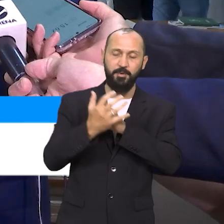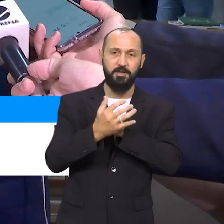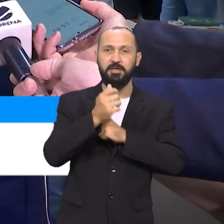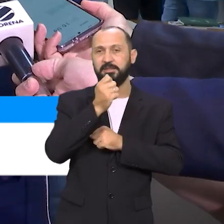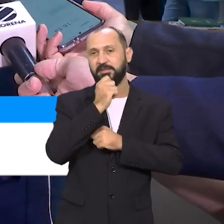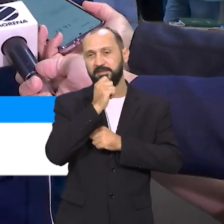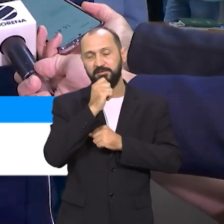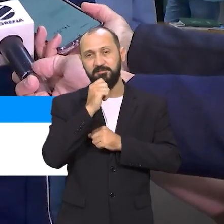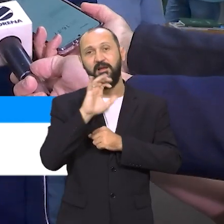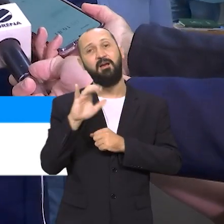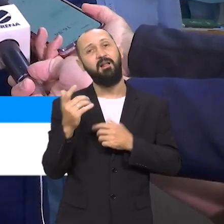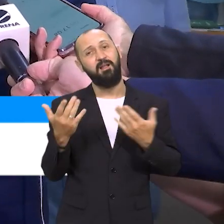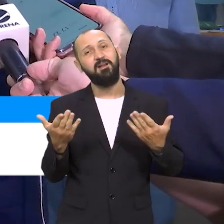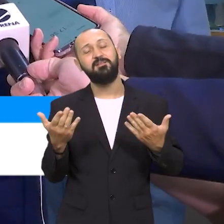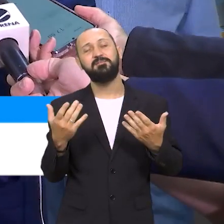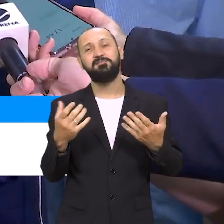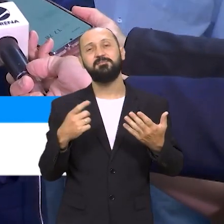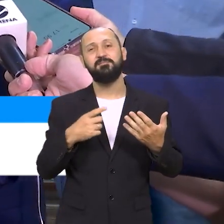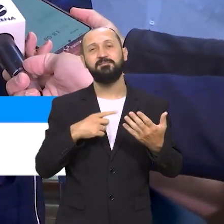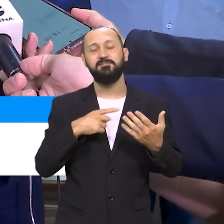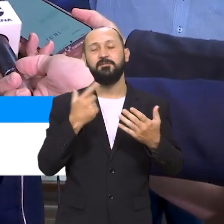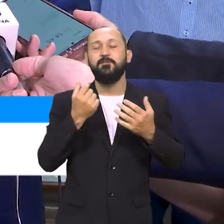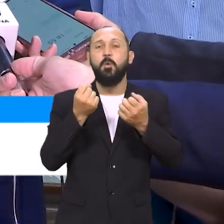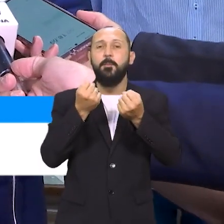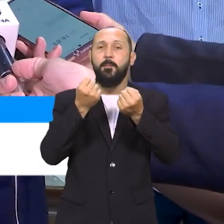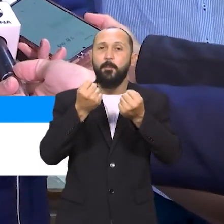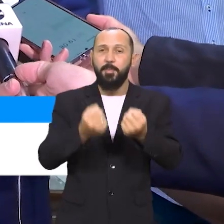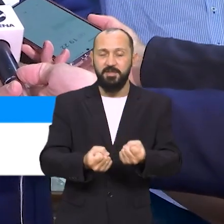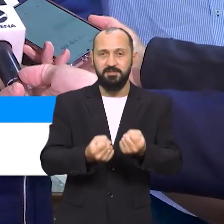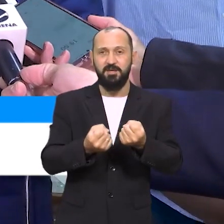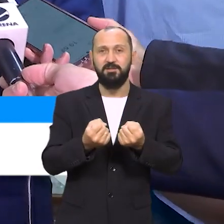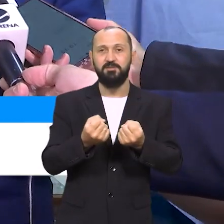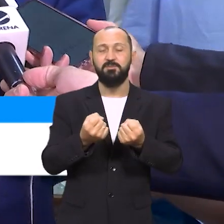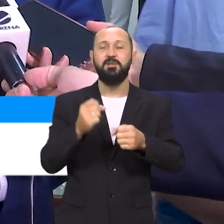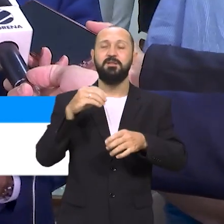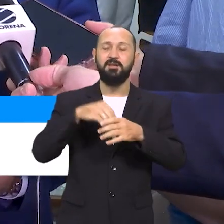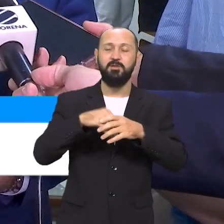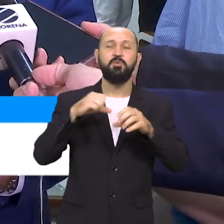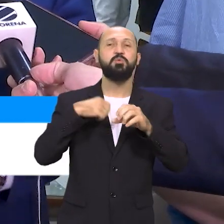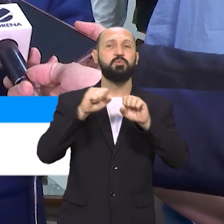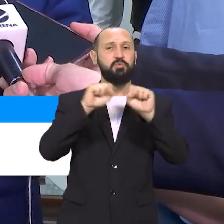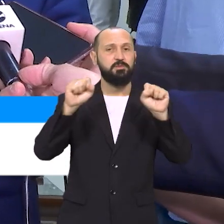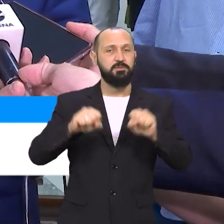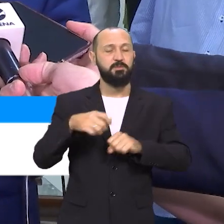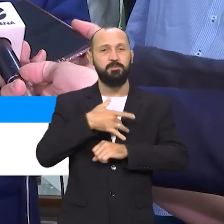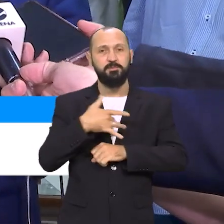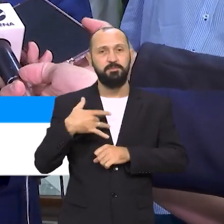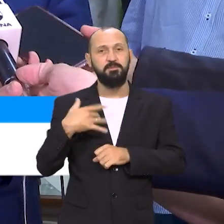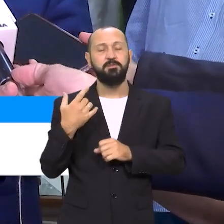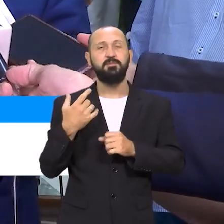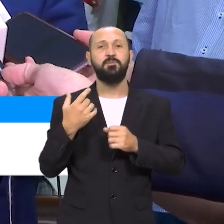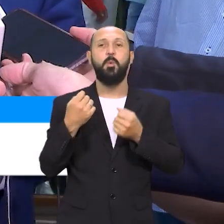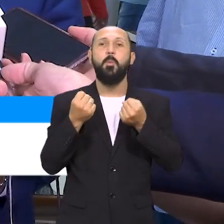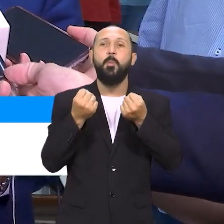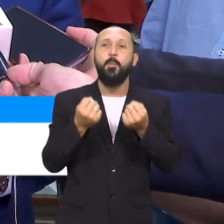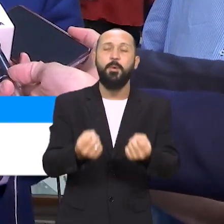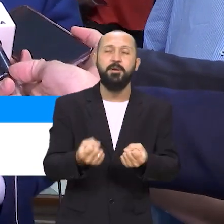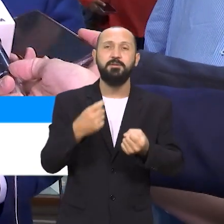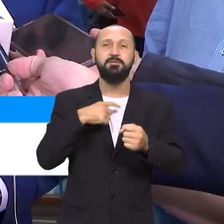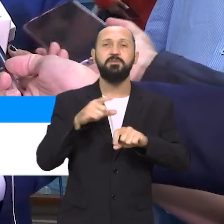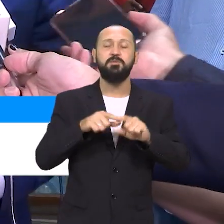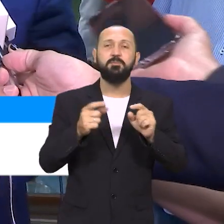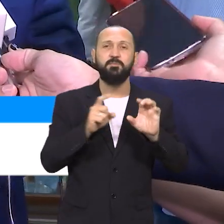Consequências da pandemia e, obviamente, levam uma sobrecarga enorme do sistema de saúde, com um